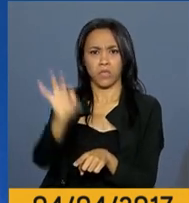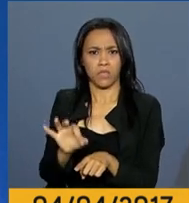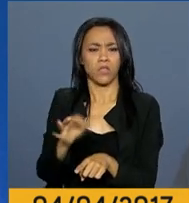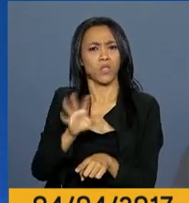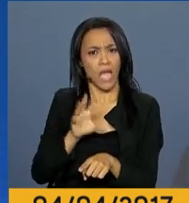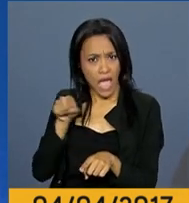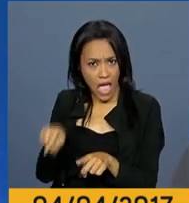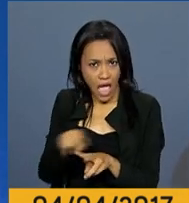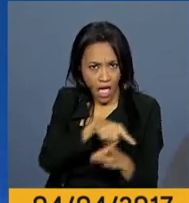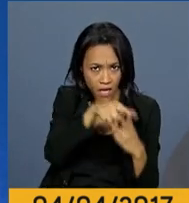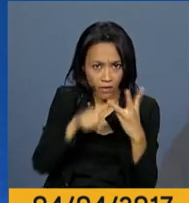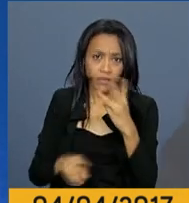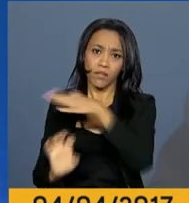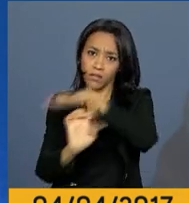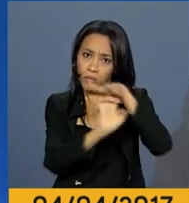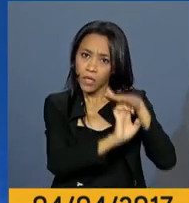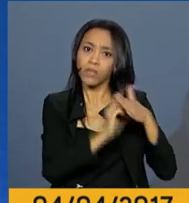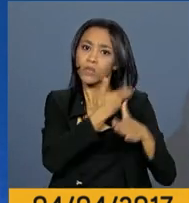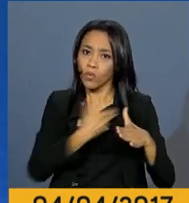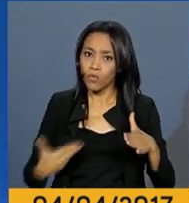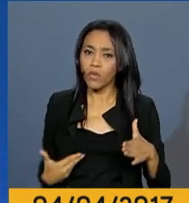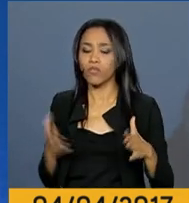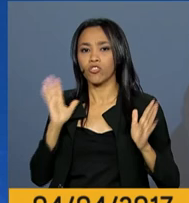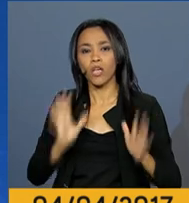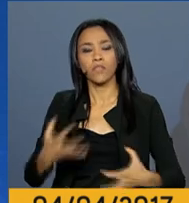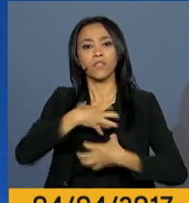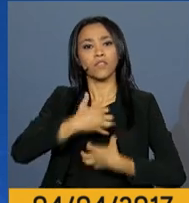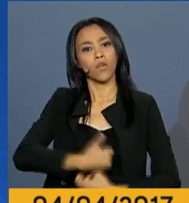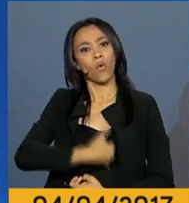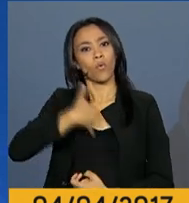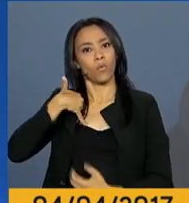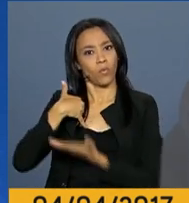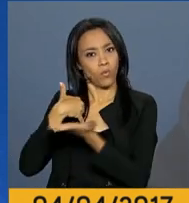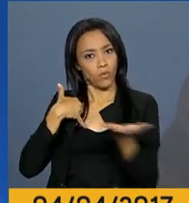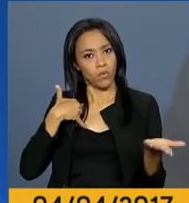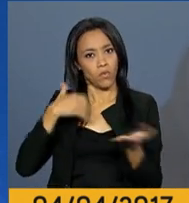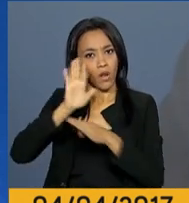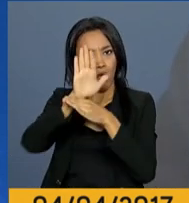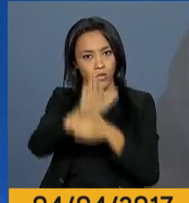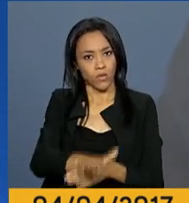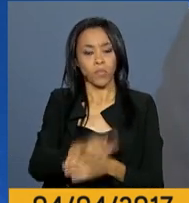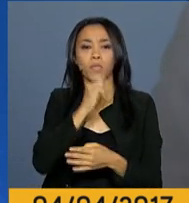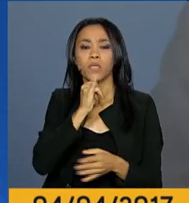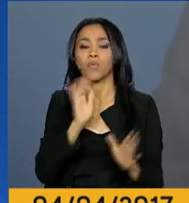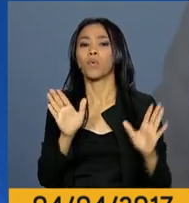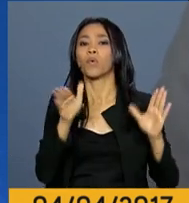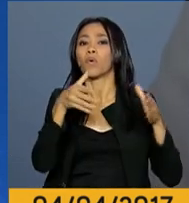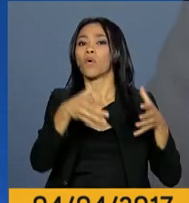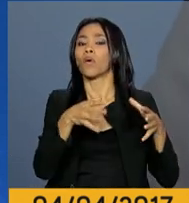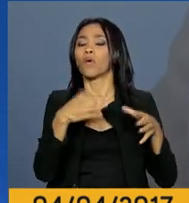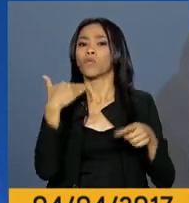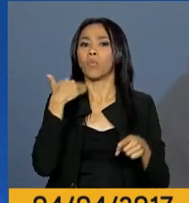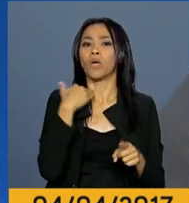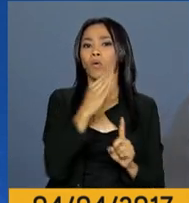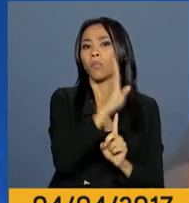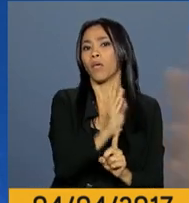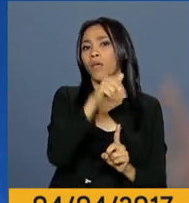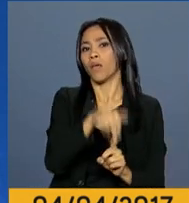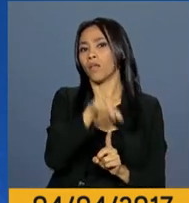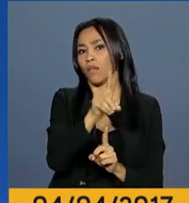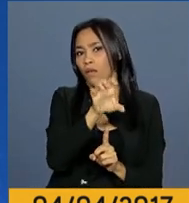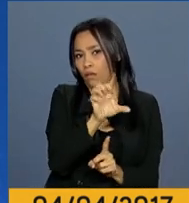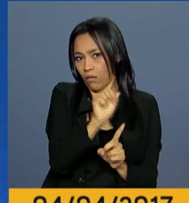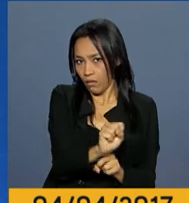mencionei, já voltam a ser motivo de orgulho para todos os brasileiros. No BNDES, a doutora Maria Silva faz um